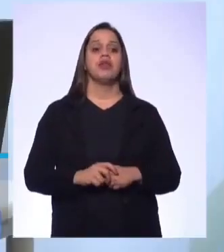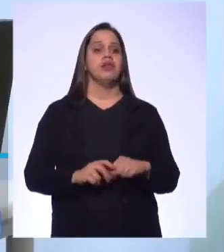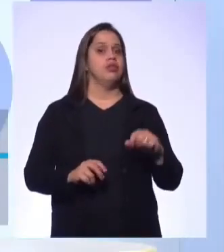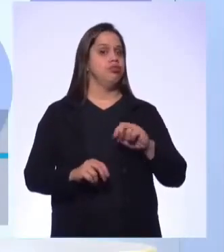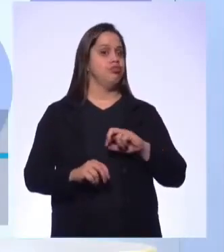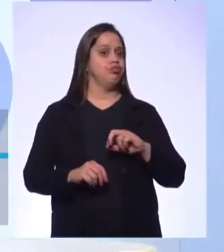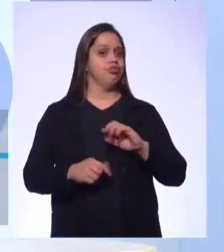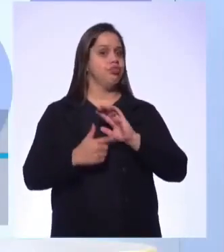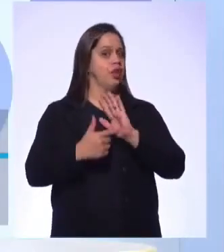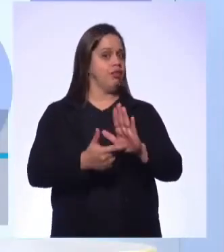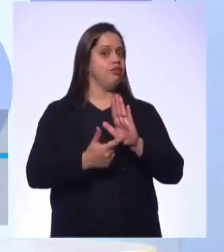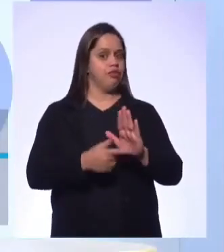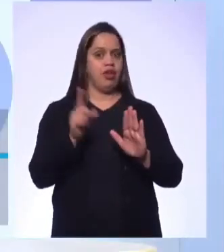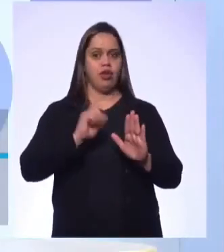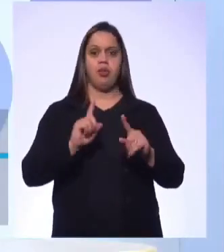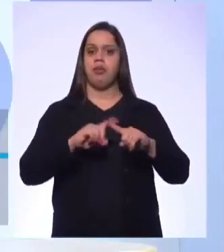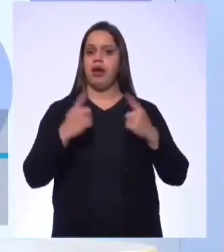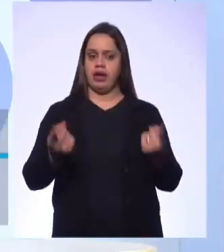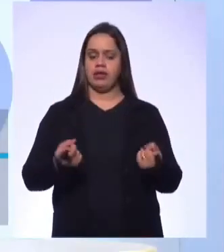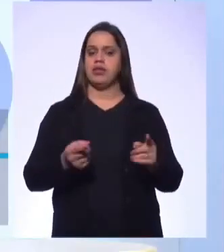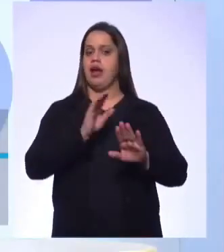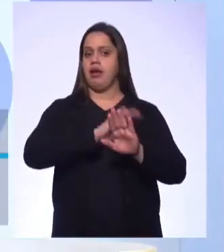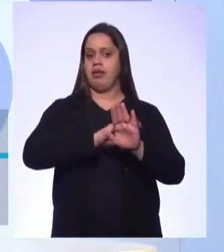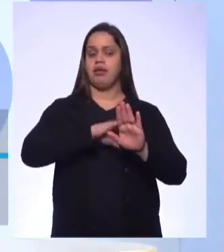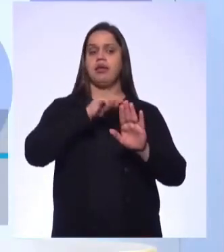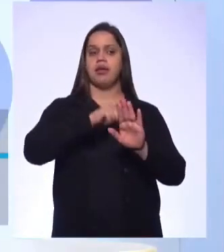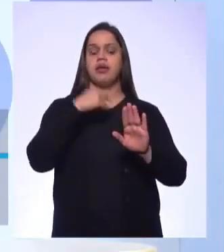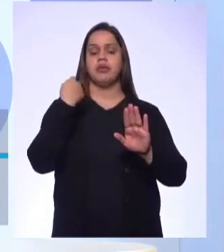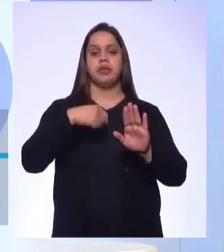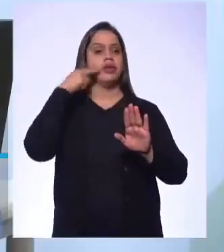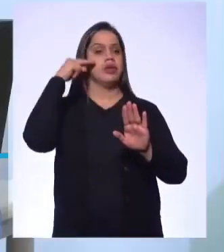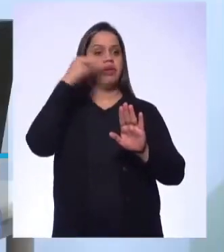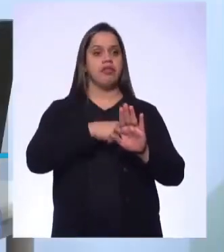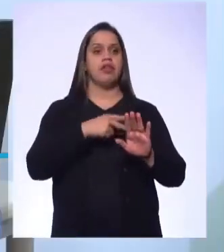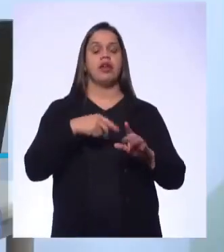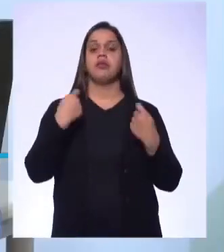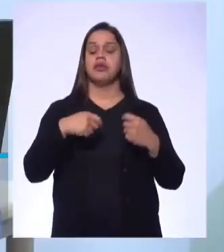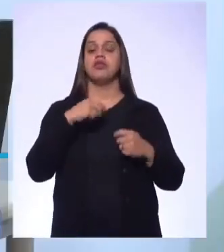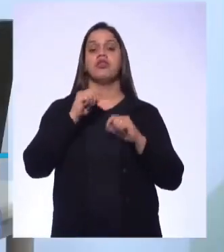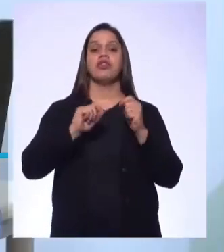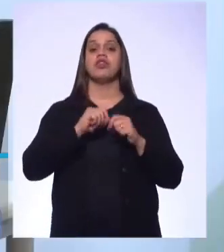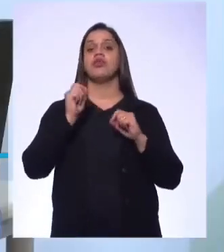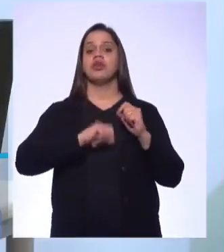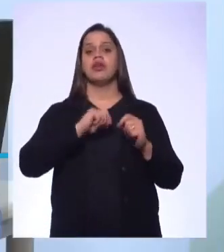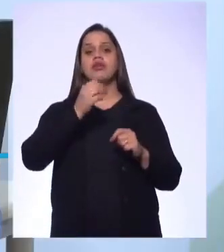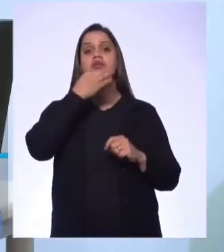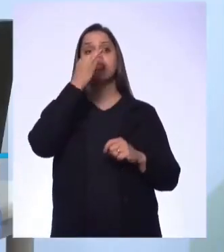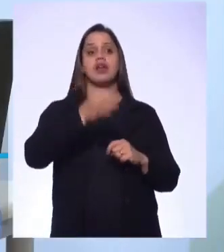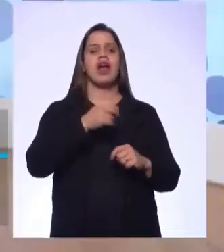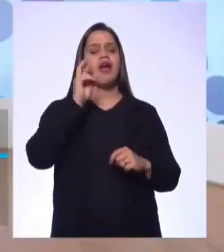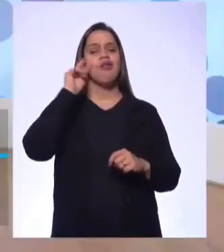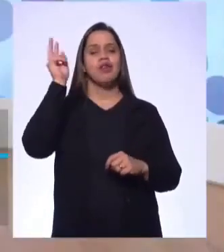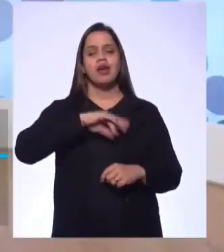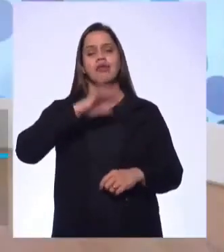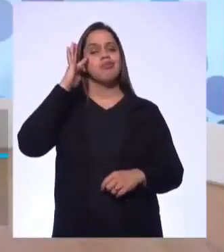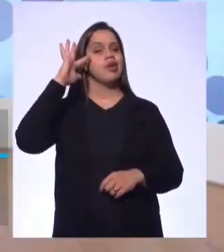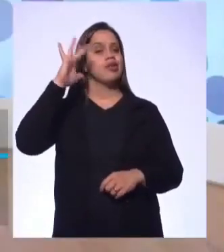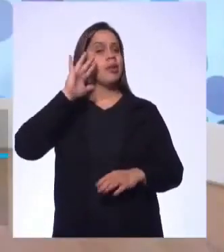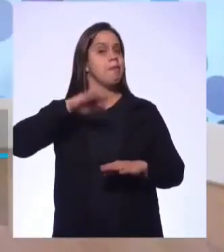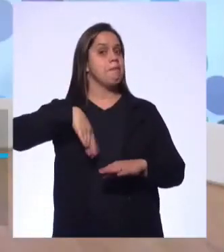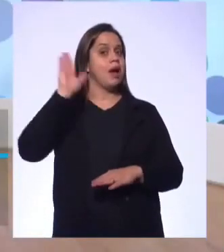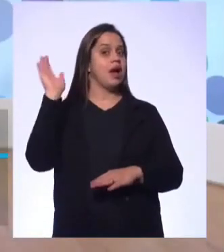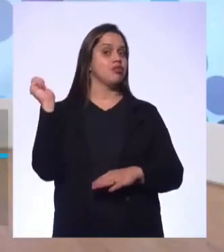mas né? está implícito. Mas está implícito. Não presta atenção nisso Exatamente. também. Então, isso é fazer né? uma inferência também. É ir além do que a